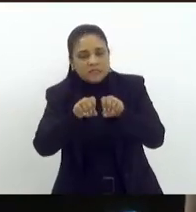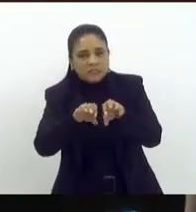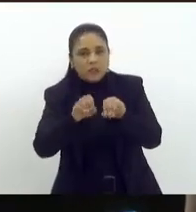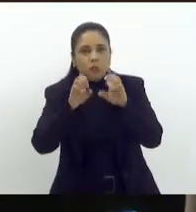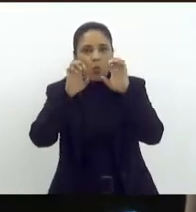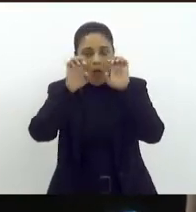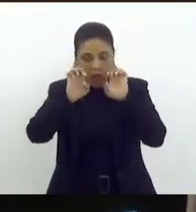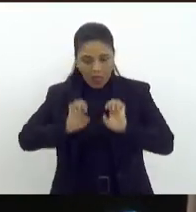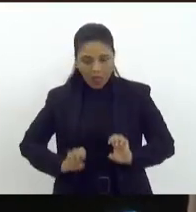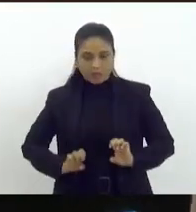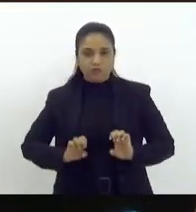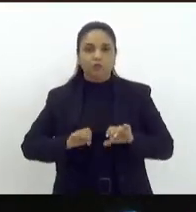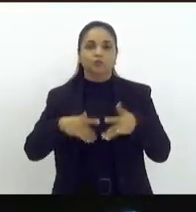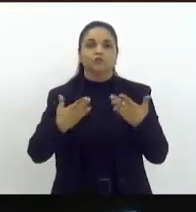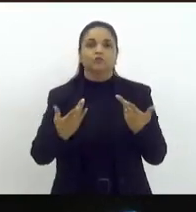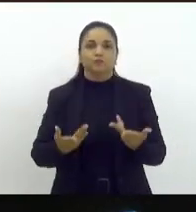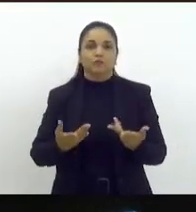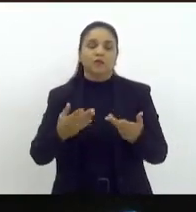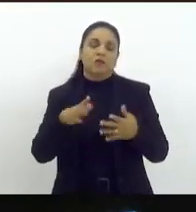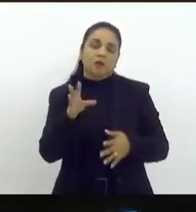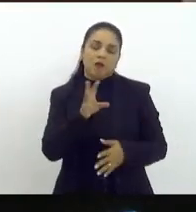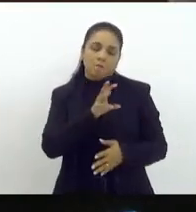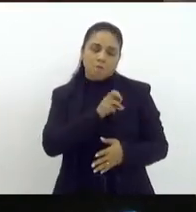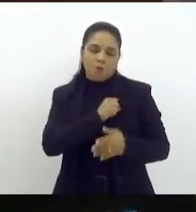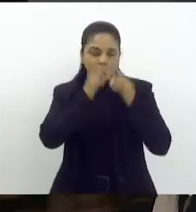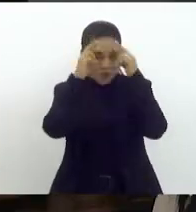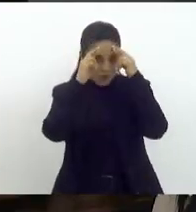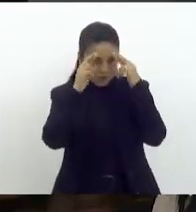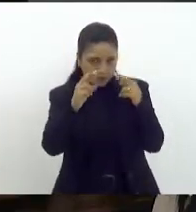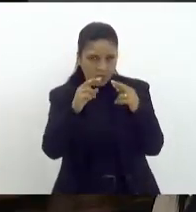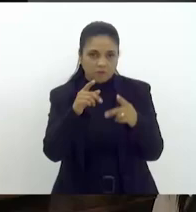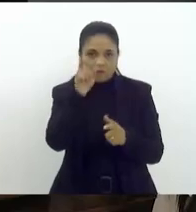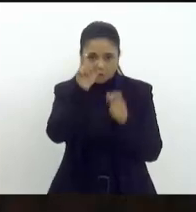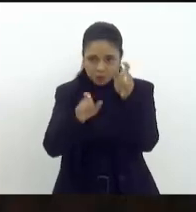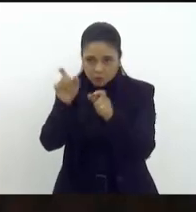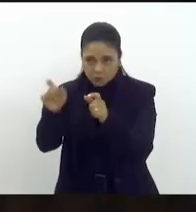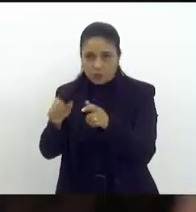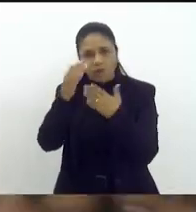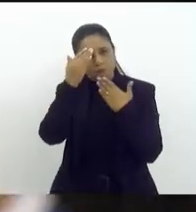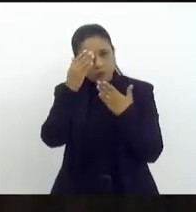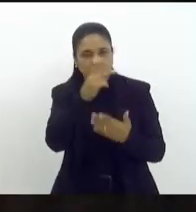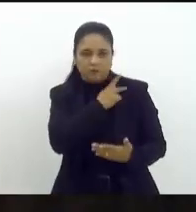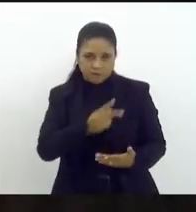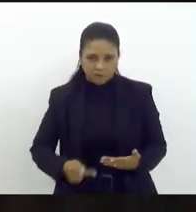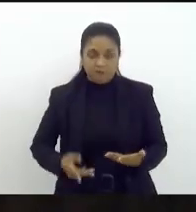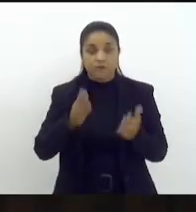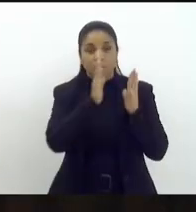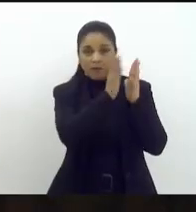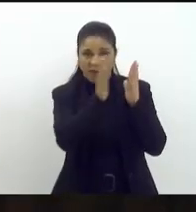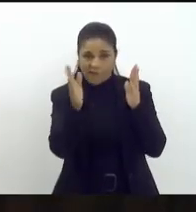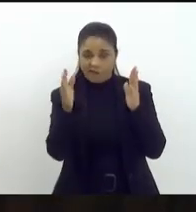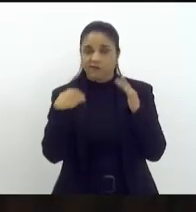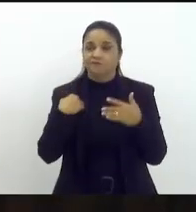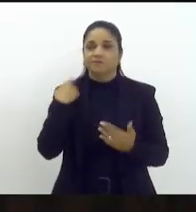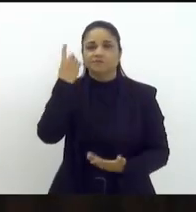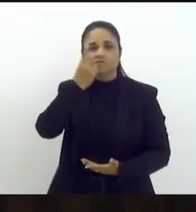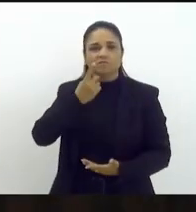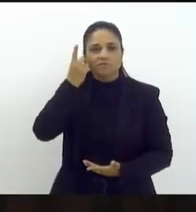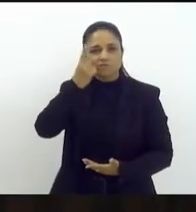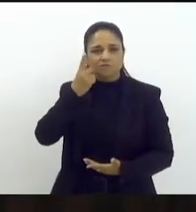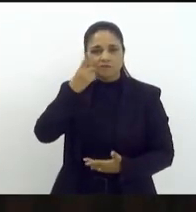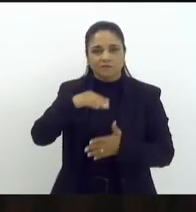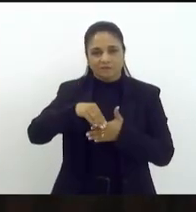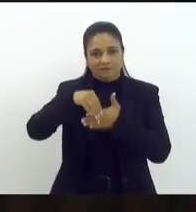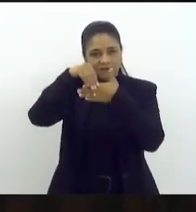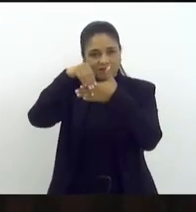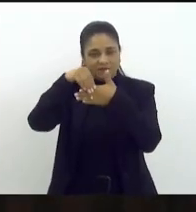de respeito e amor ao próximo Muito obrigado seu presente seu presidente pela ordem por favor nosso Líder Doutor